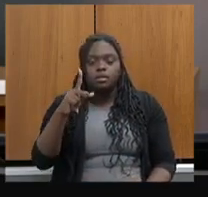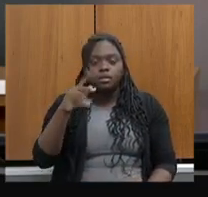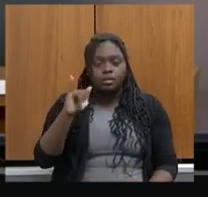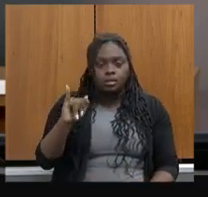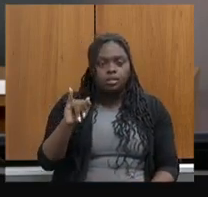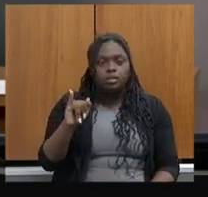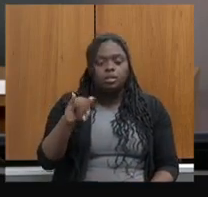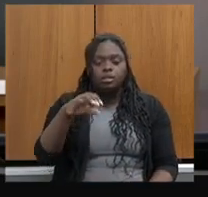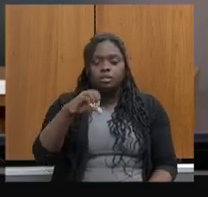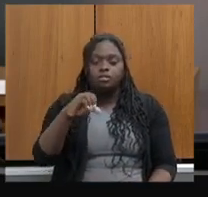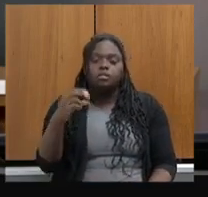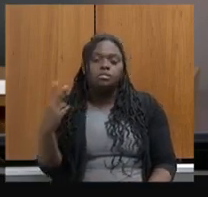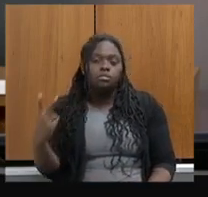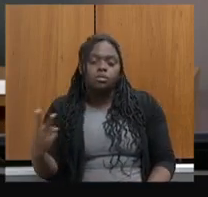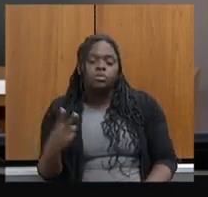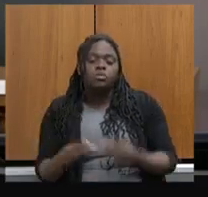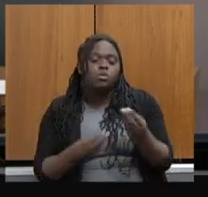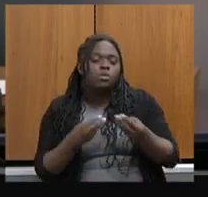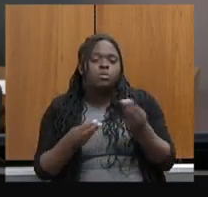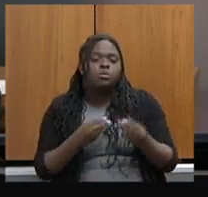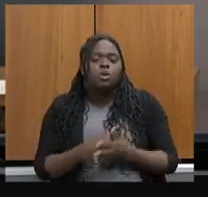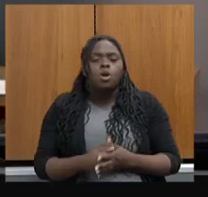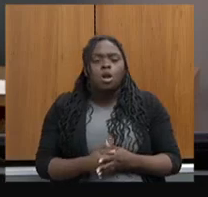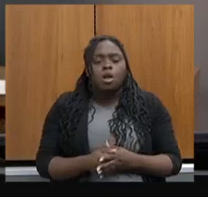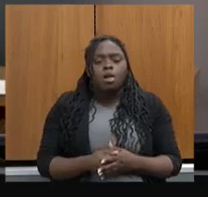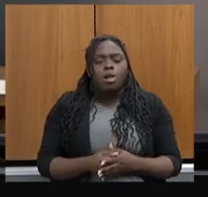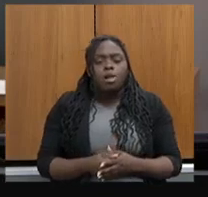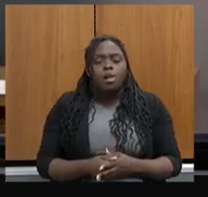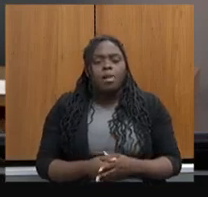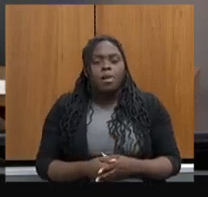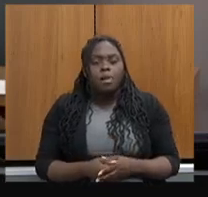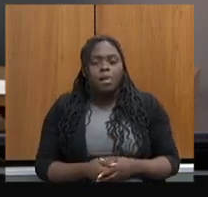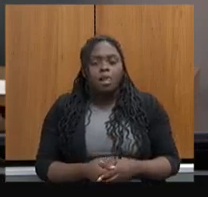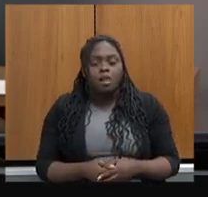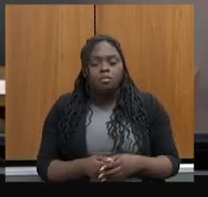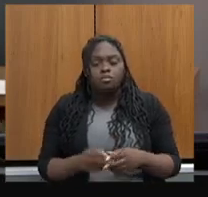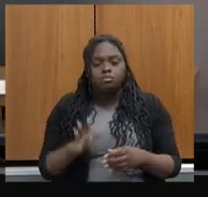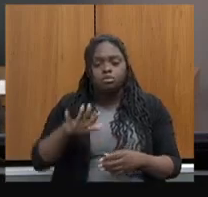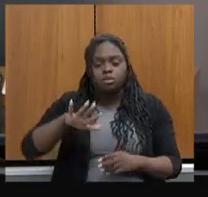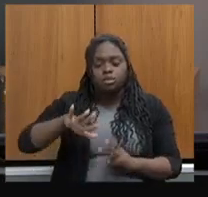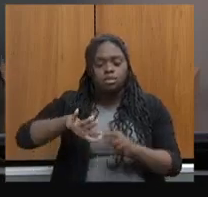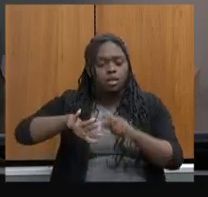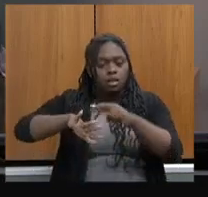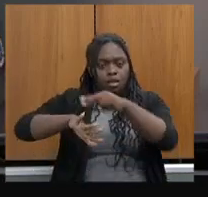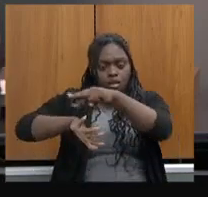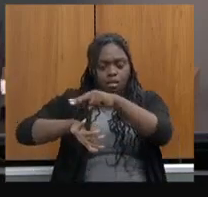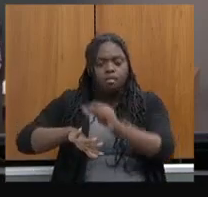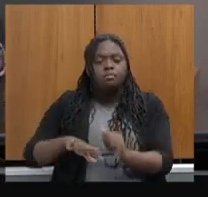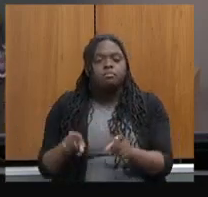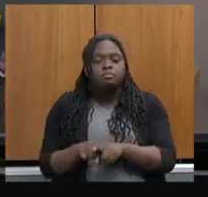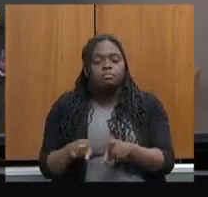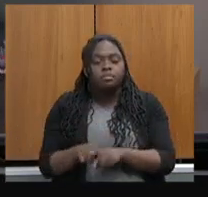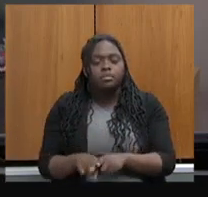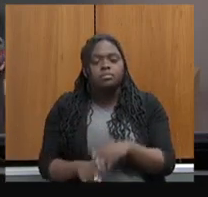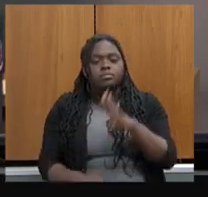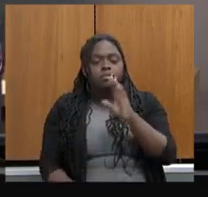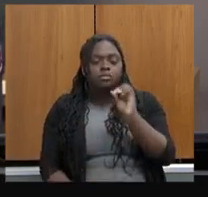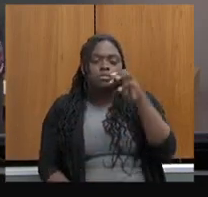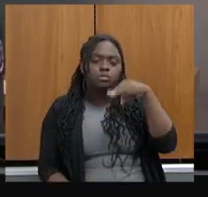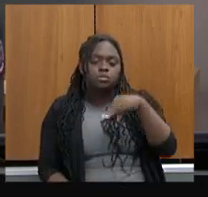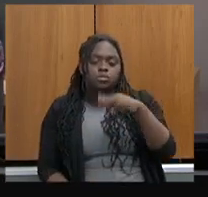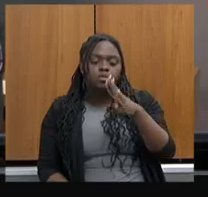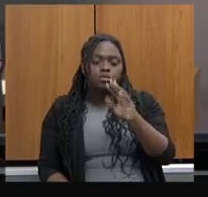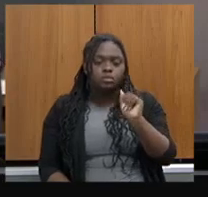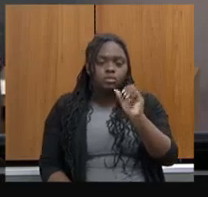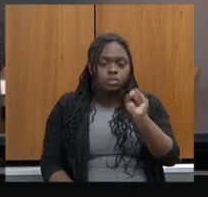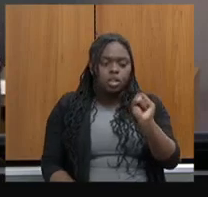tratando de bombas de incêndio escadas pressurizadas mostrando que bombeiro de Minas Gerais segue as melhores